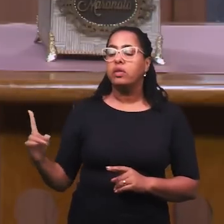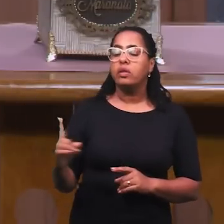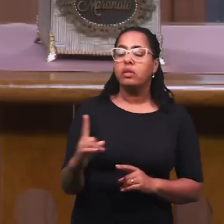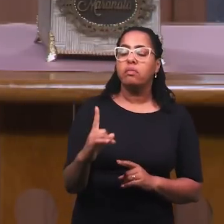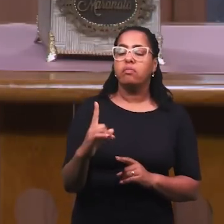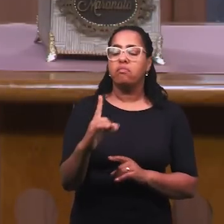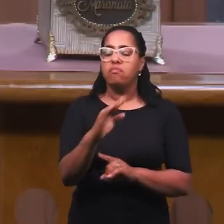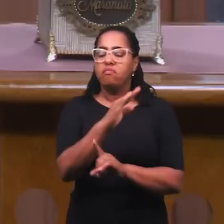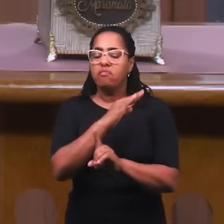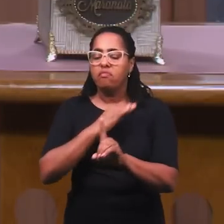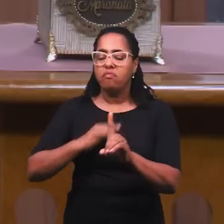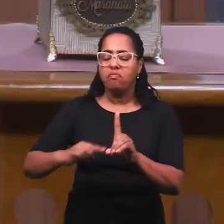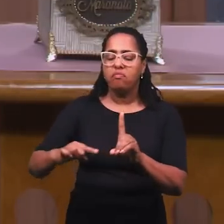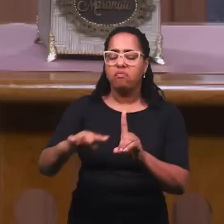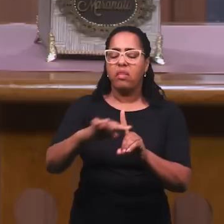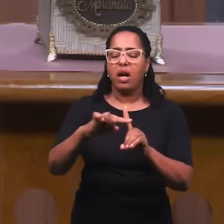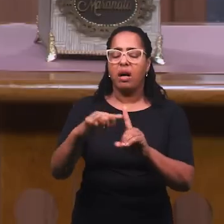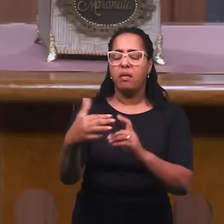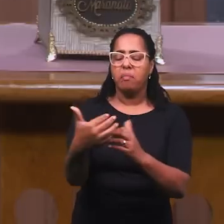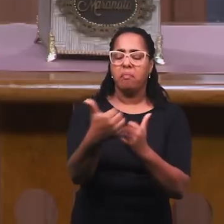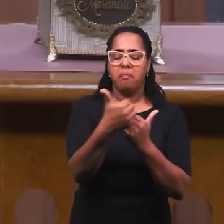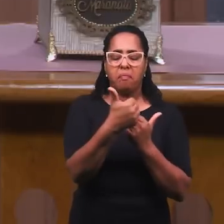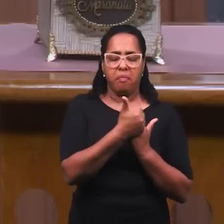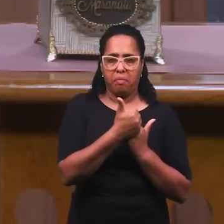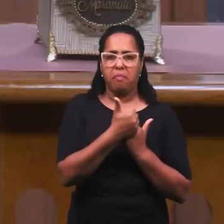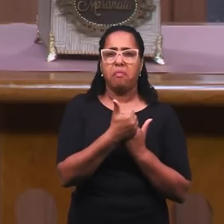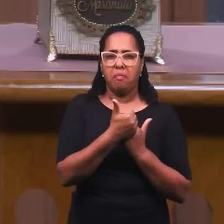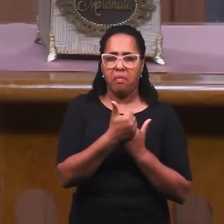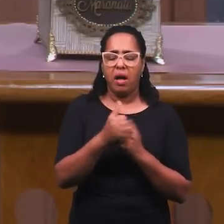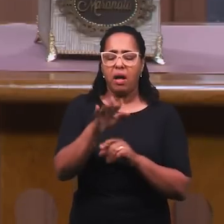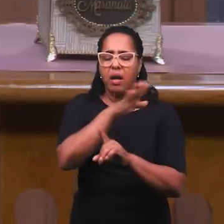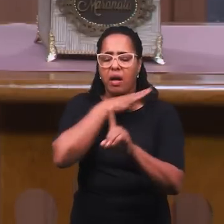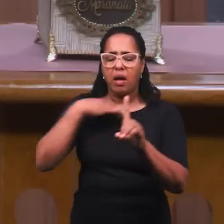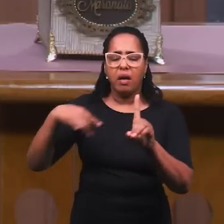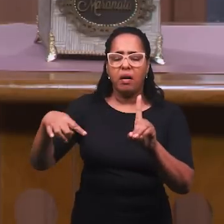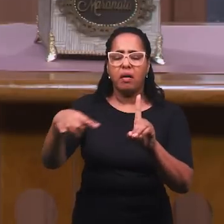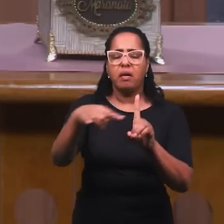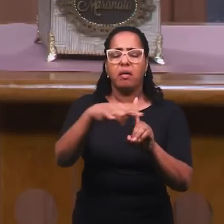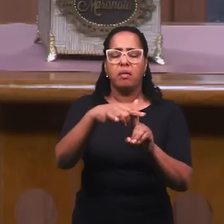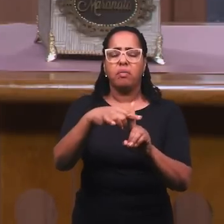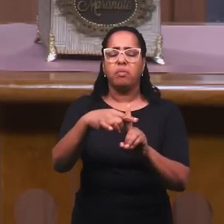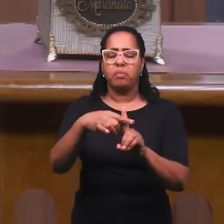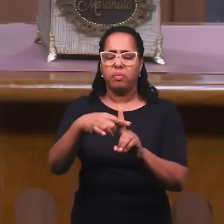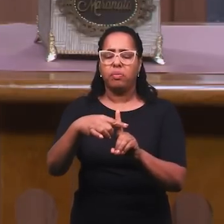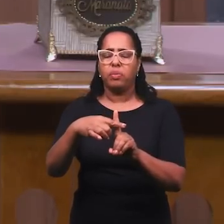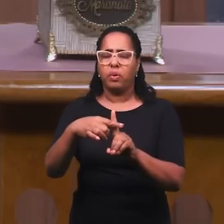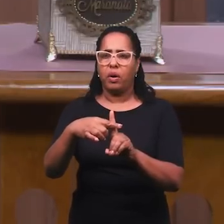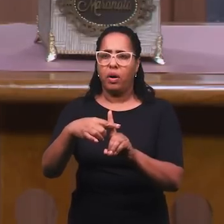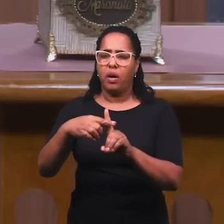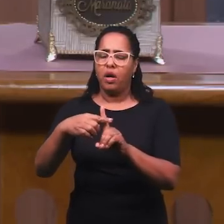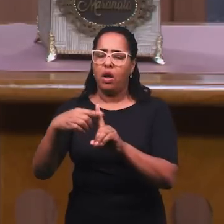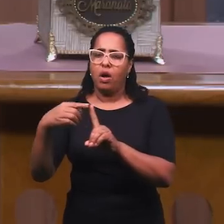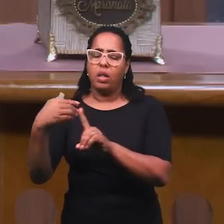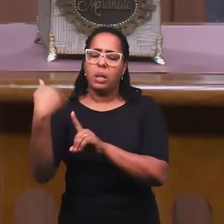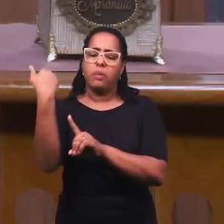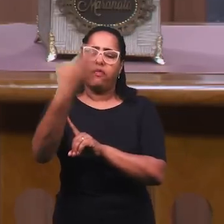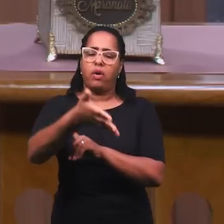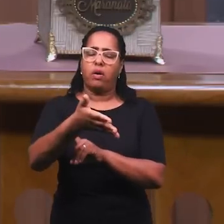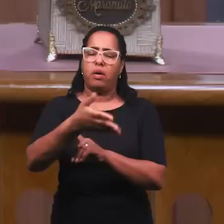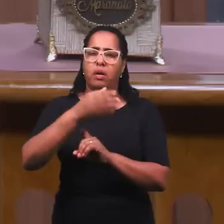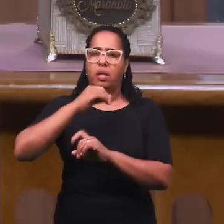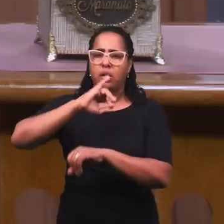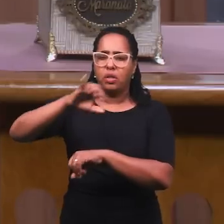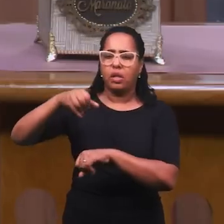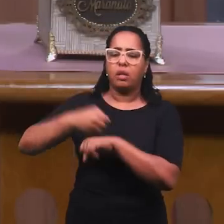ser sacrificado pela nossa vida. O sacrifício dele aconteceu fora dos termos de Jerusalém para